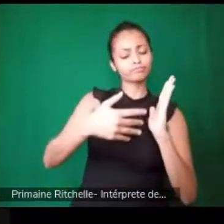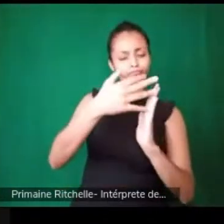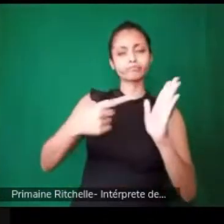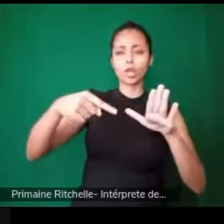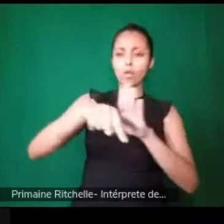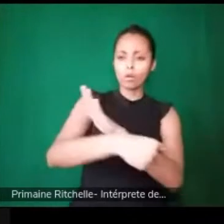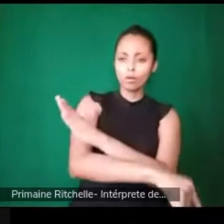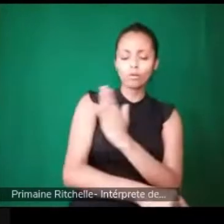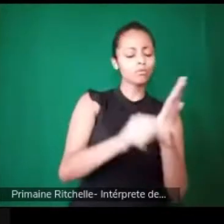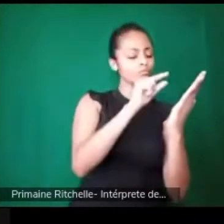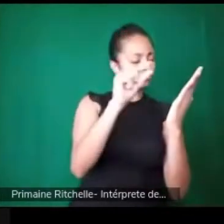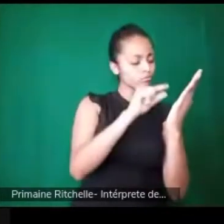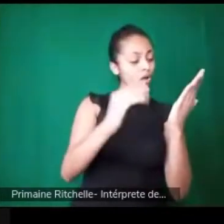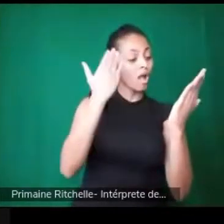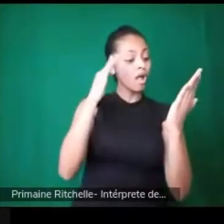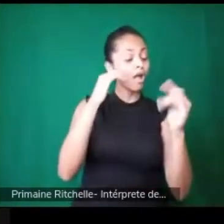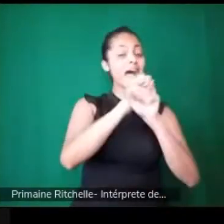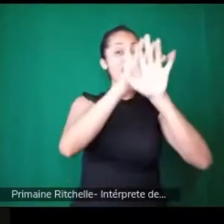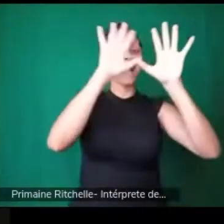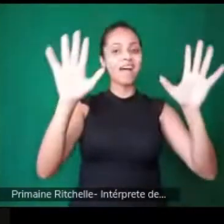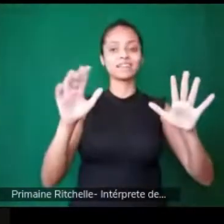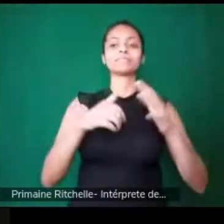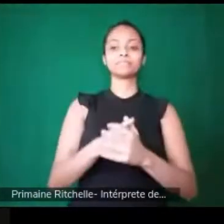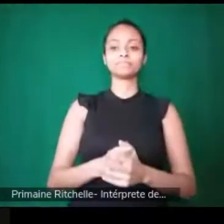mais clara para vocês entenderem, né.